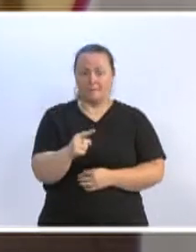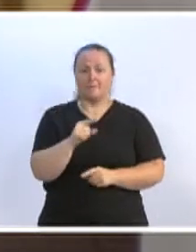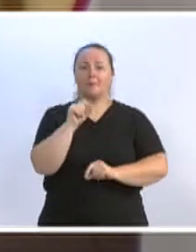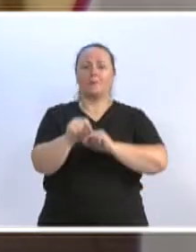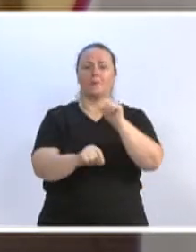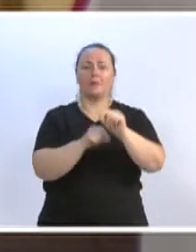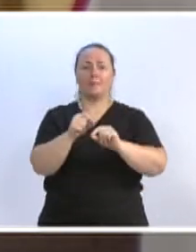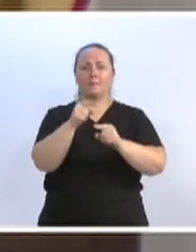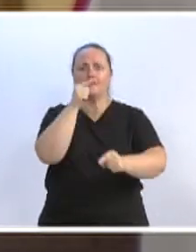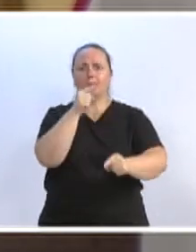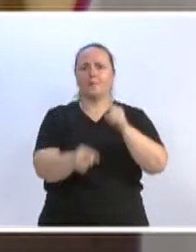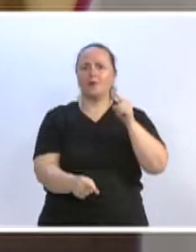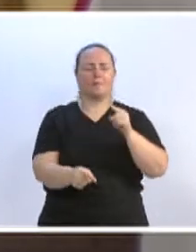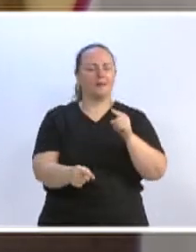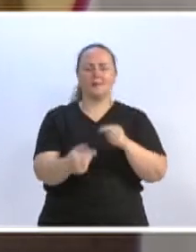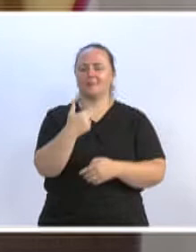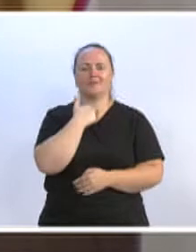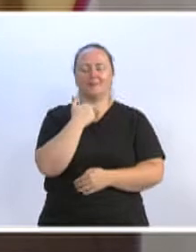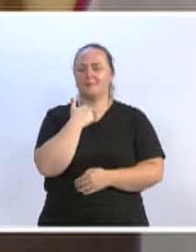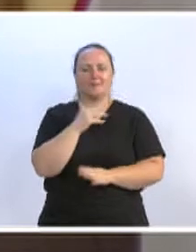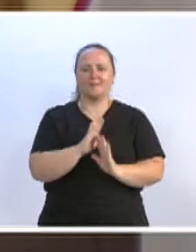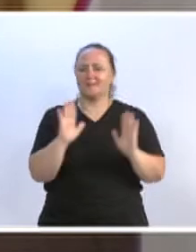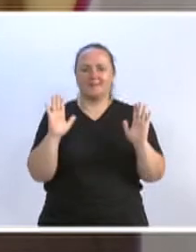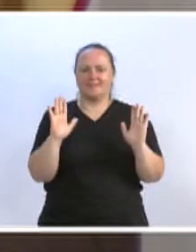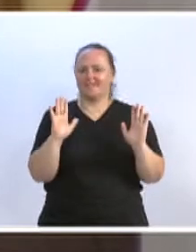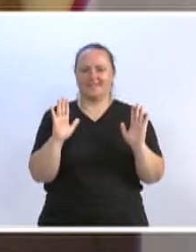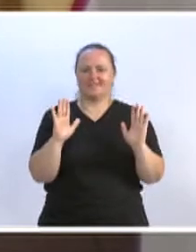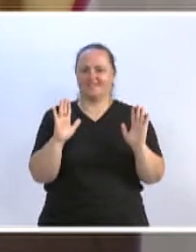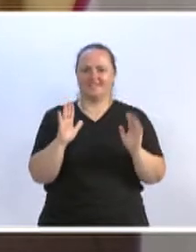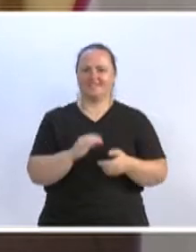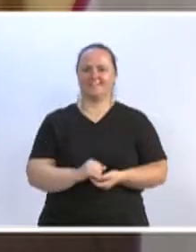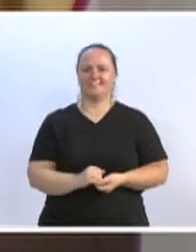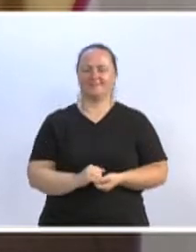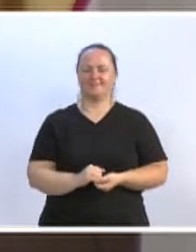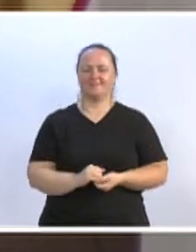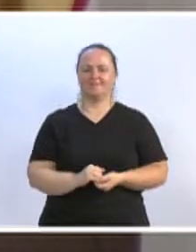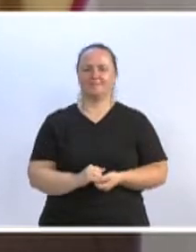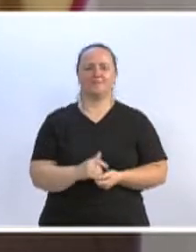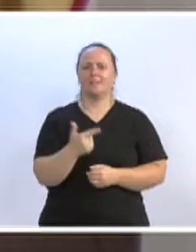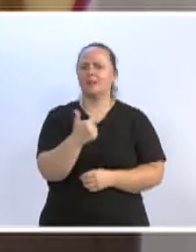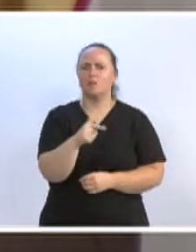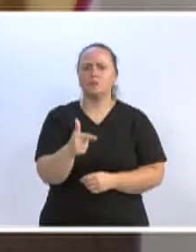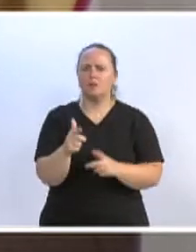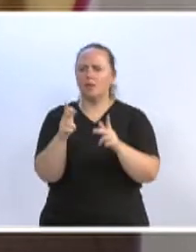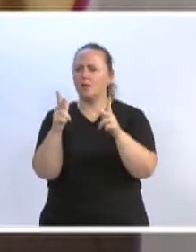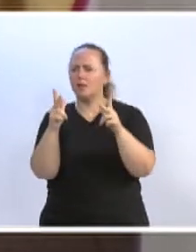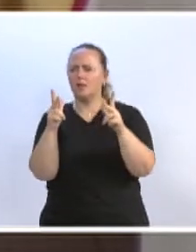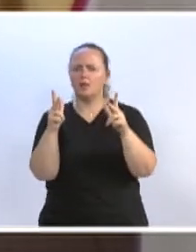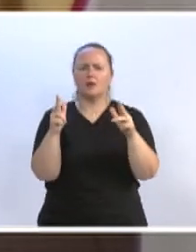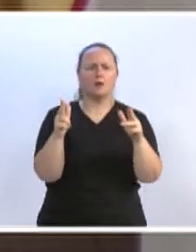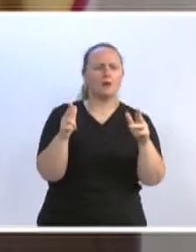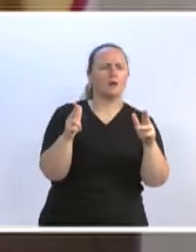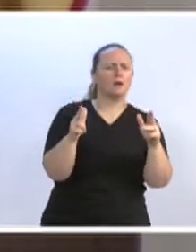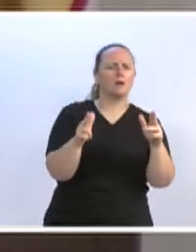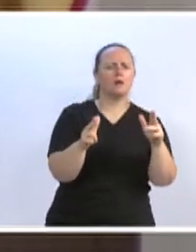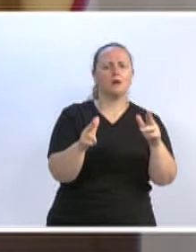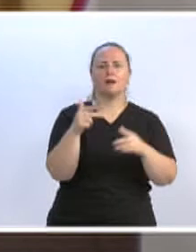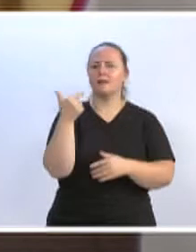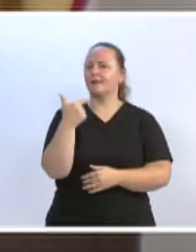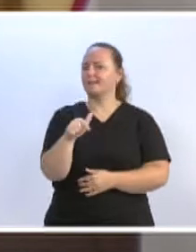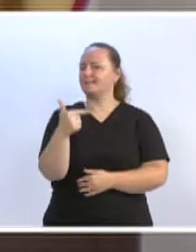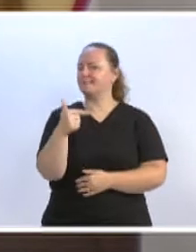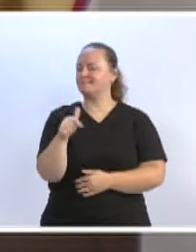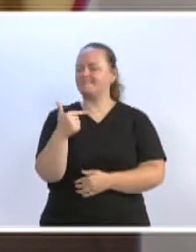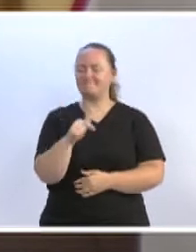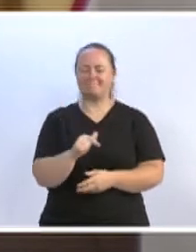matar aquele único. Não existe ninguém igual, e por isso ninguém tem direito de tirar a vida.